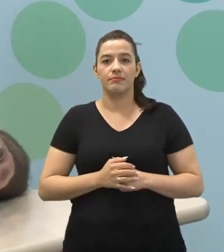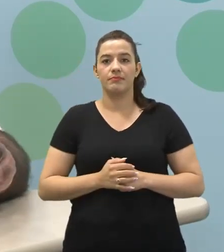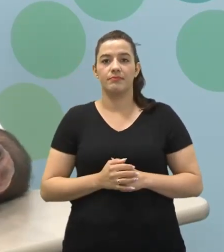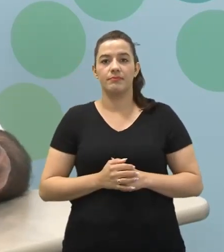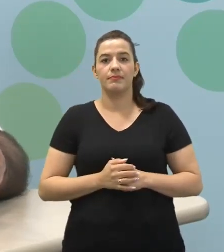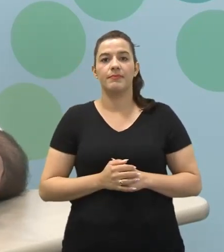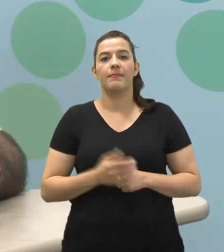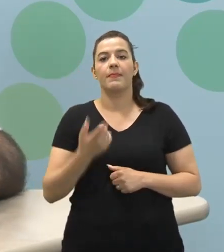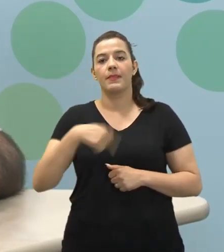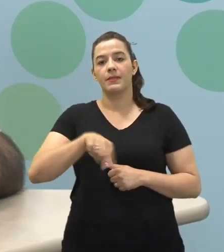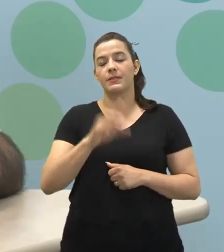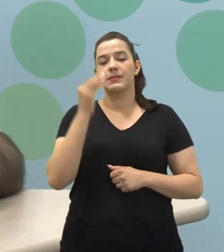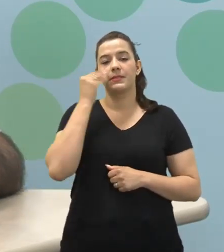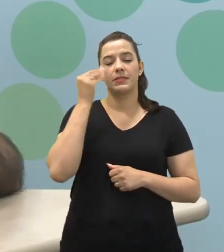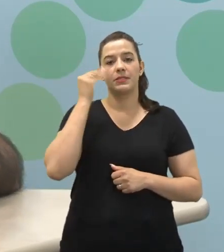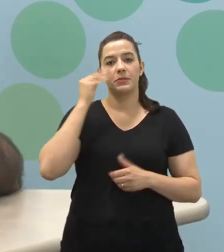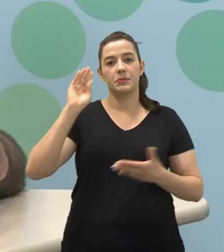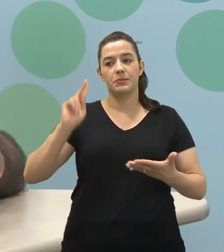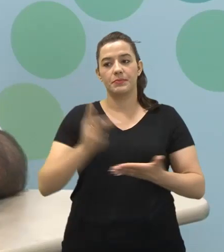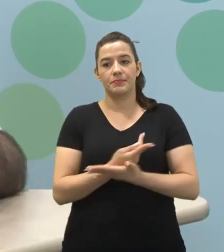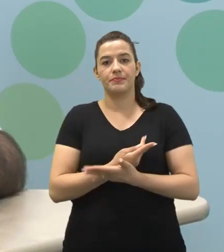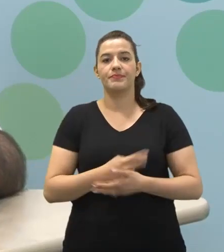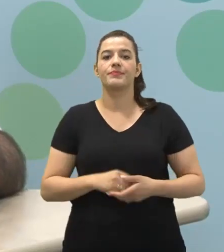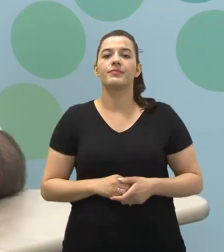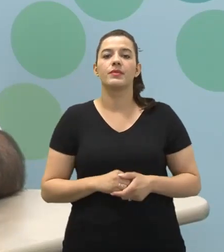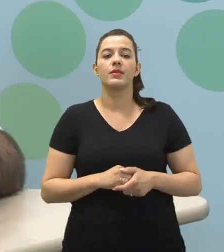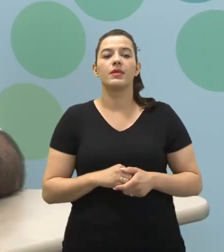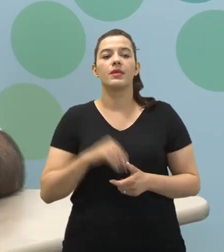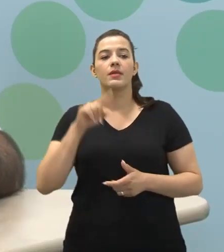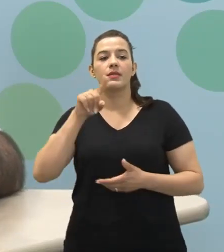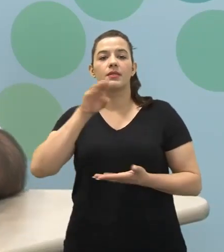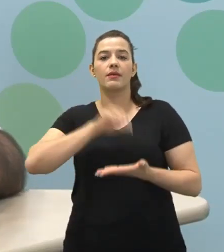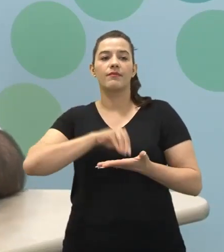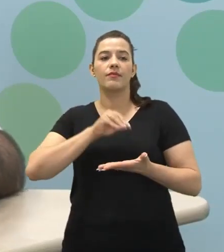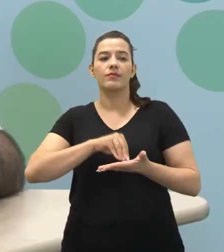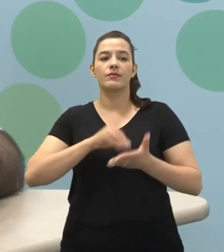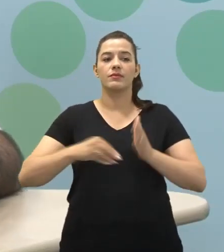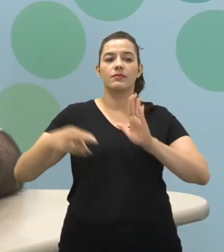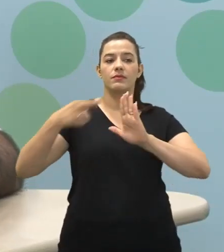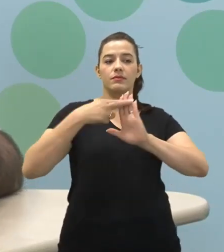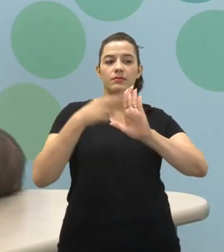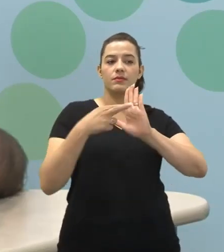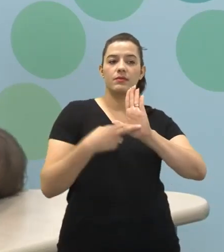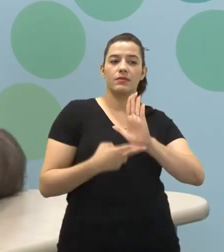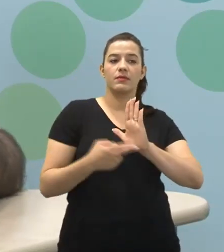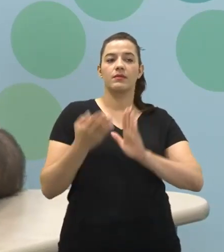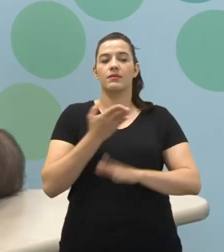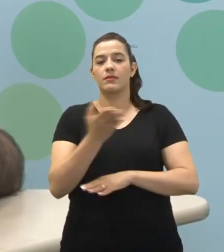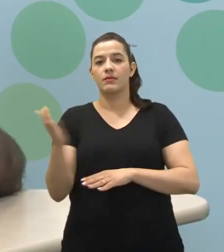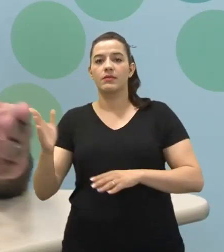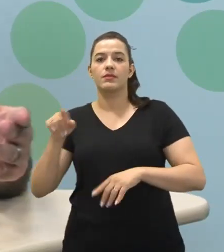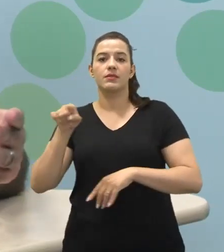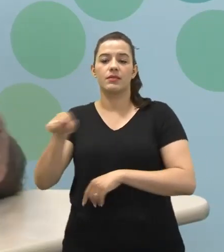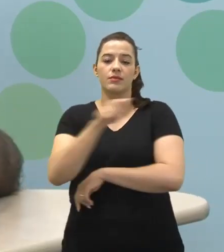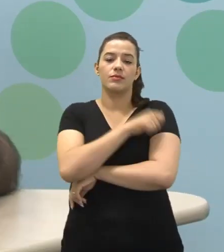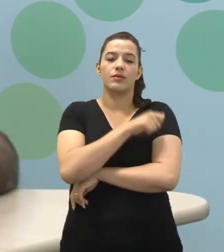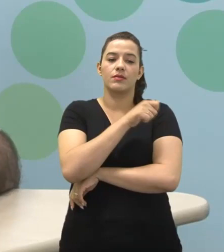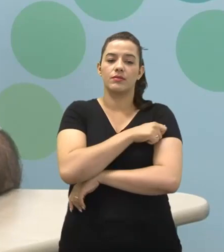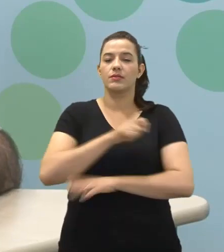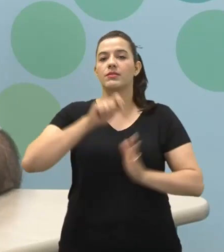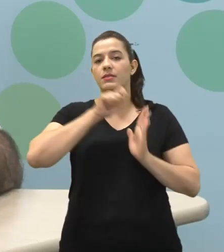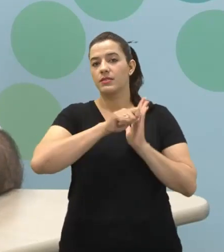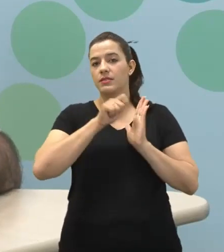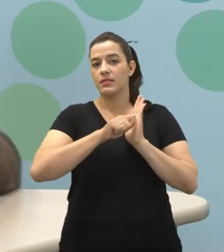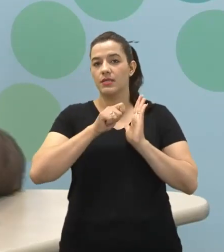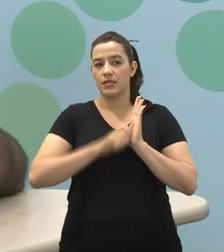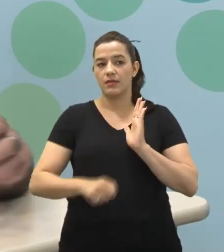a tentativa e erro está faltando as regras Deixem que os estudantes na inscrevam duas